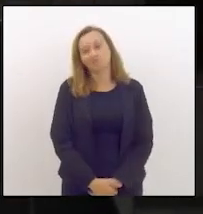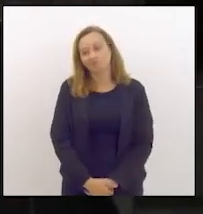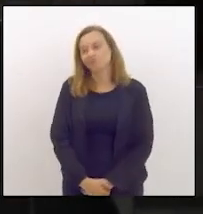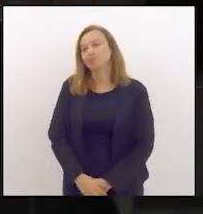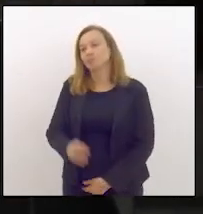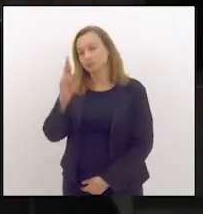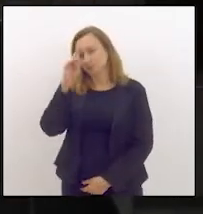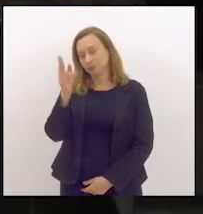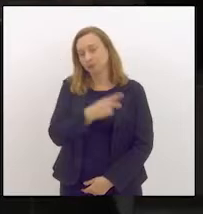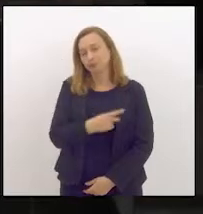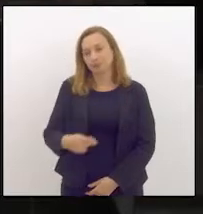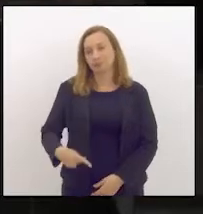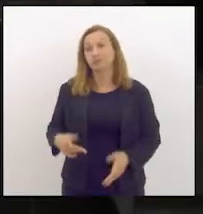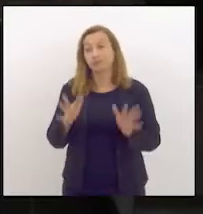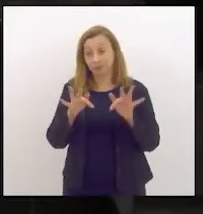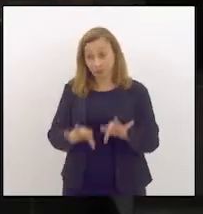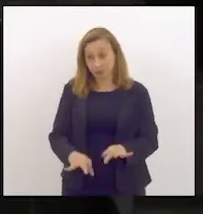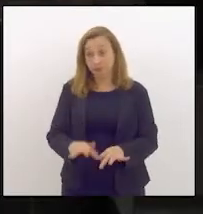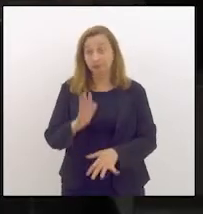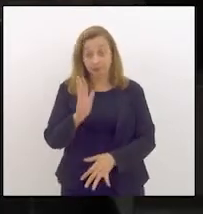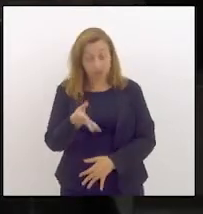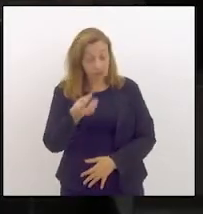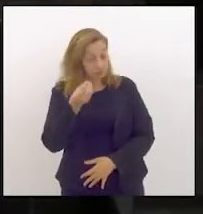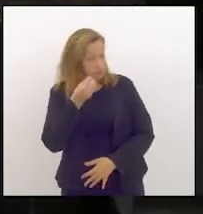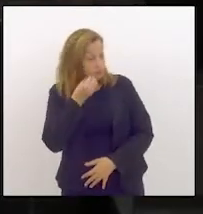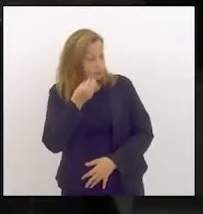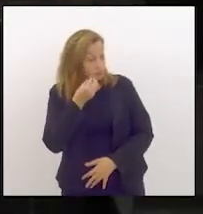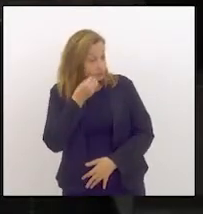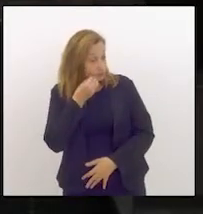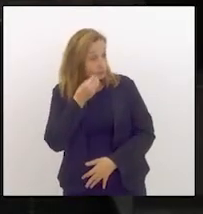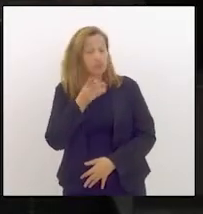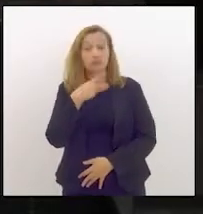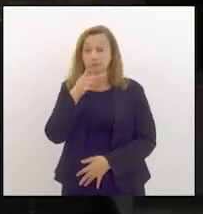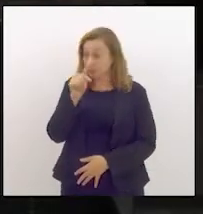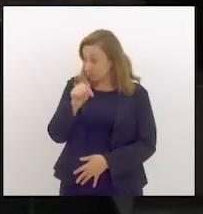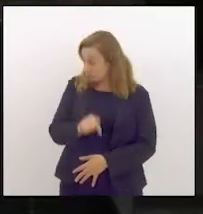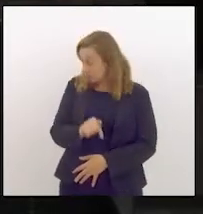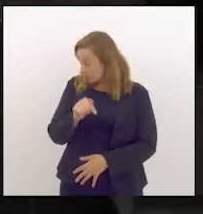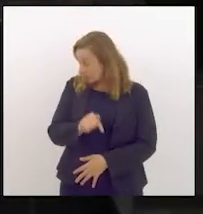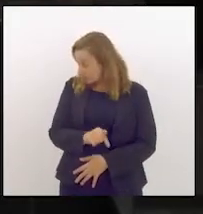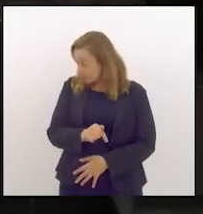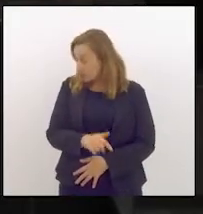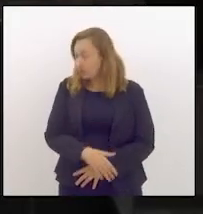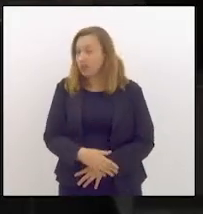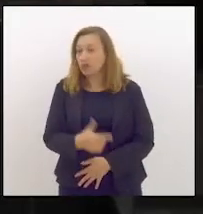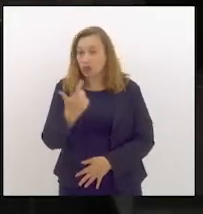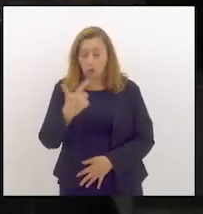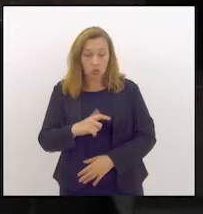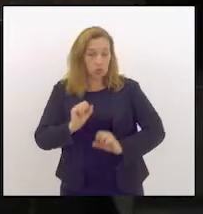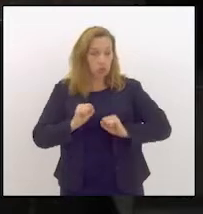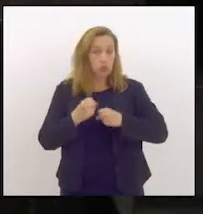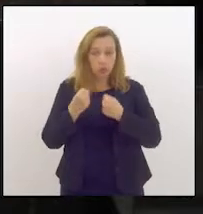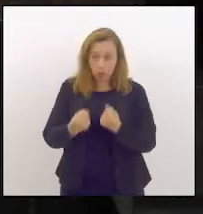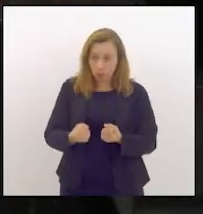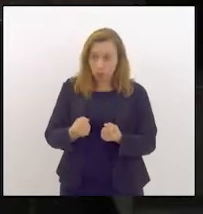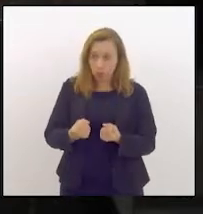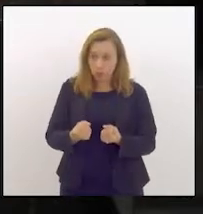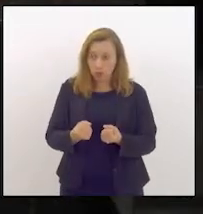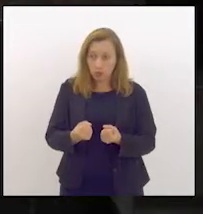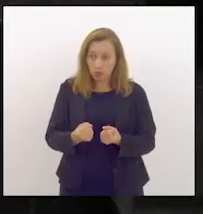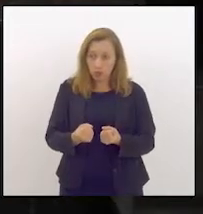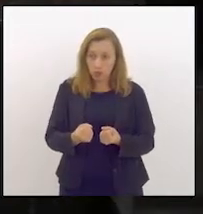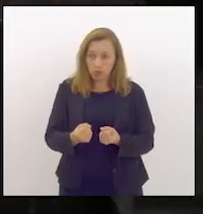presidência com coentro já tive oportunidade de dizer aqui que eu sou um defensor